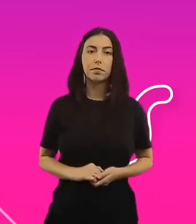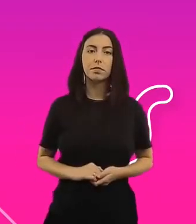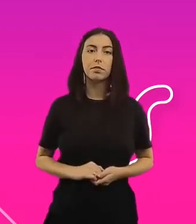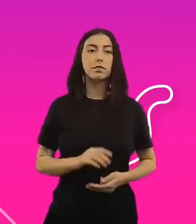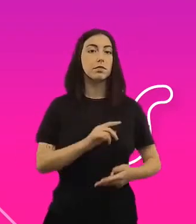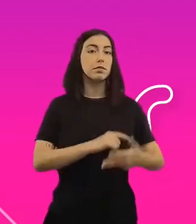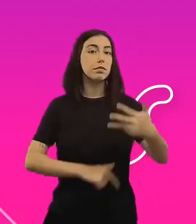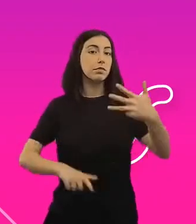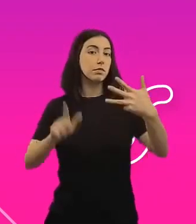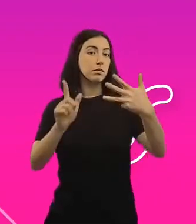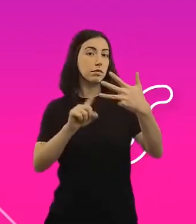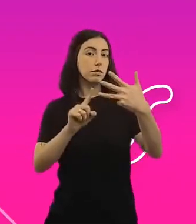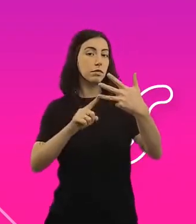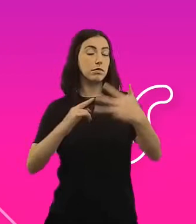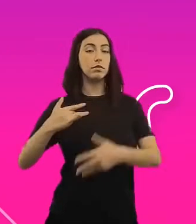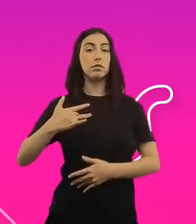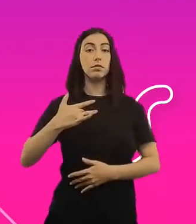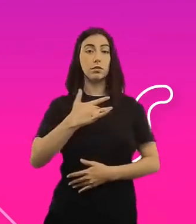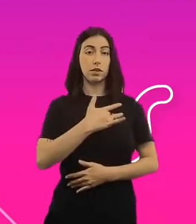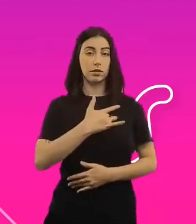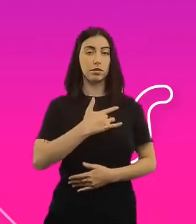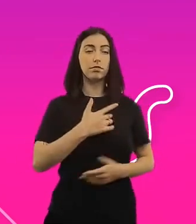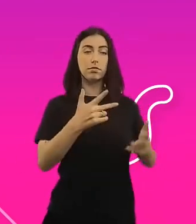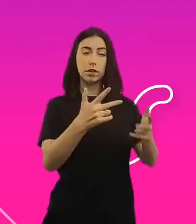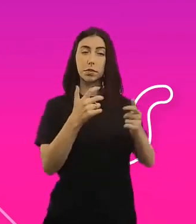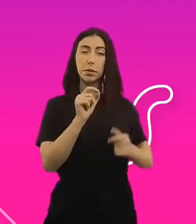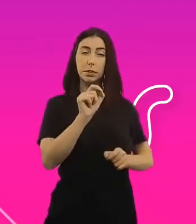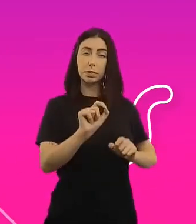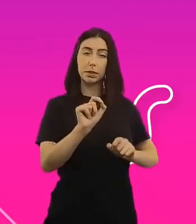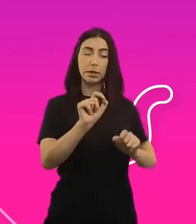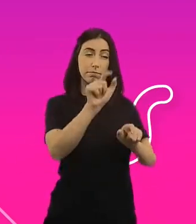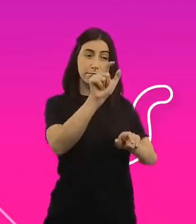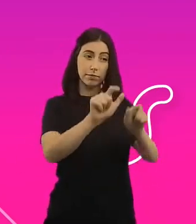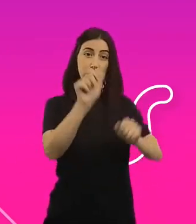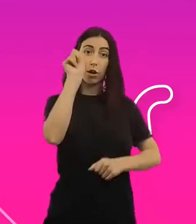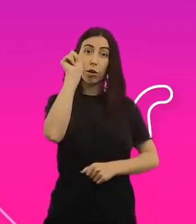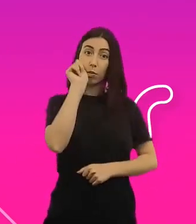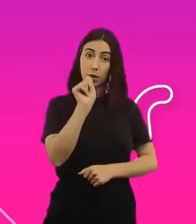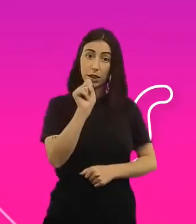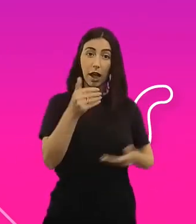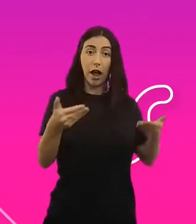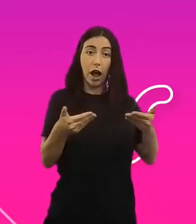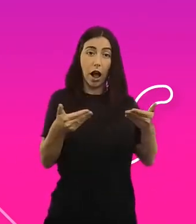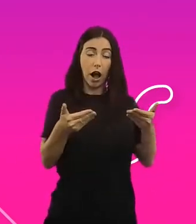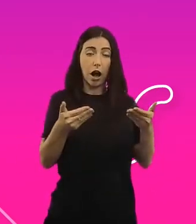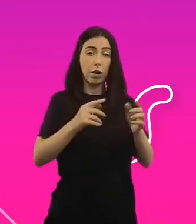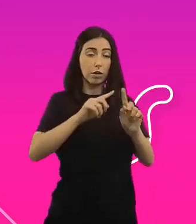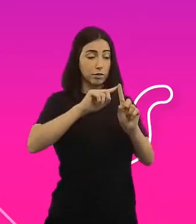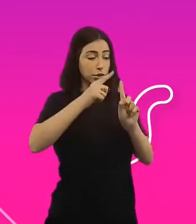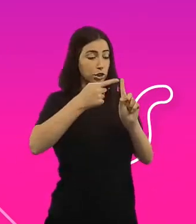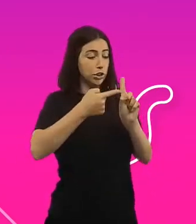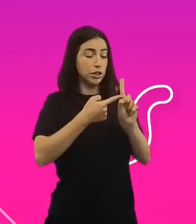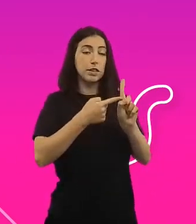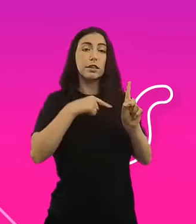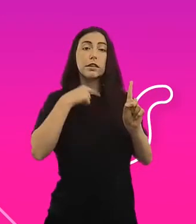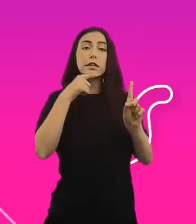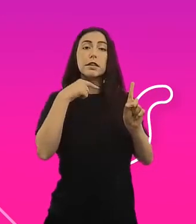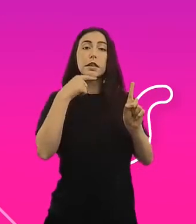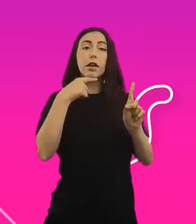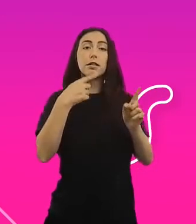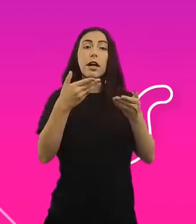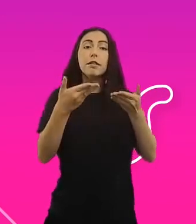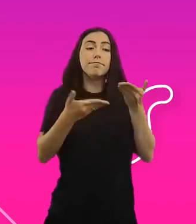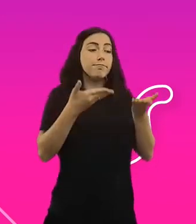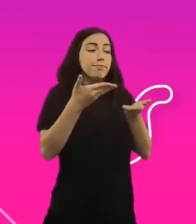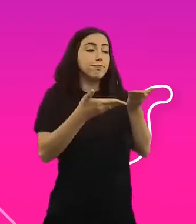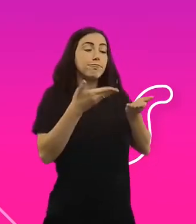outro eixo que a mulher sofre muito é porque nessa fase as gestantes não estão conseguindo atendimento, e as